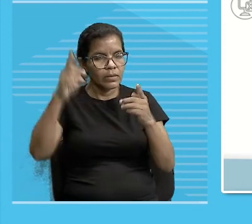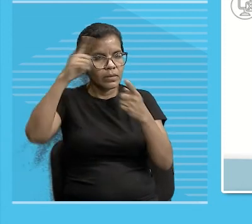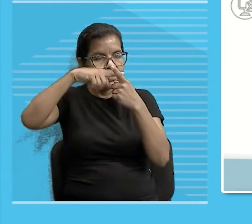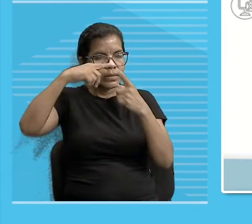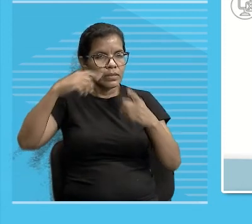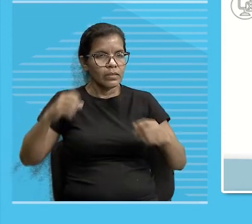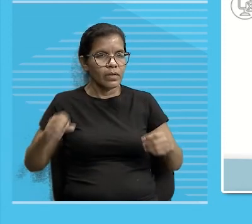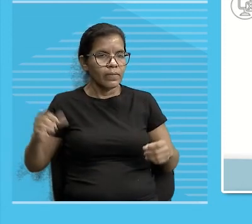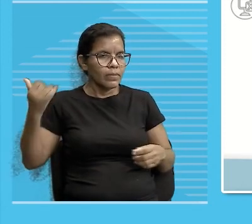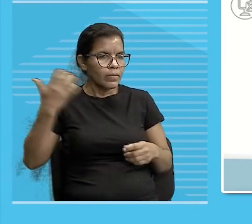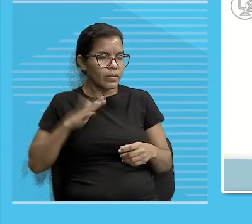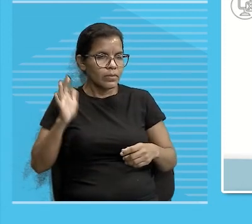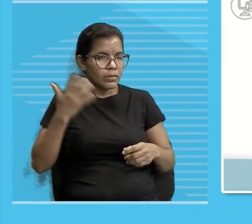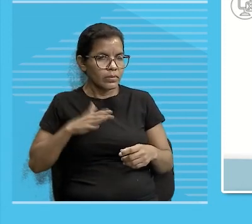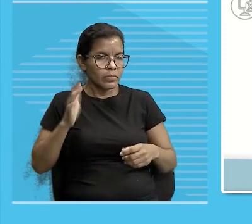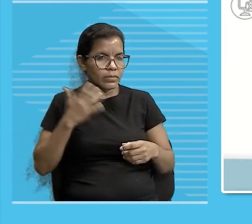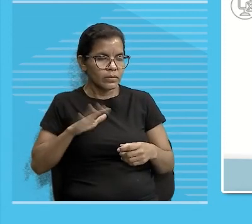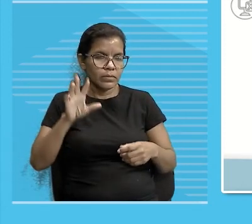é um acervo